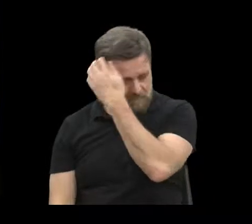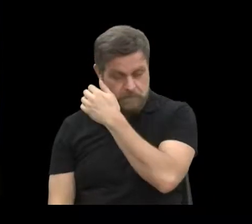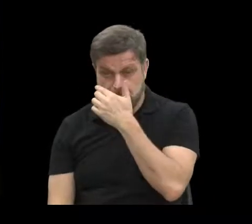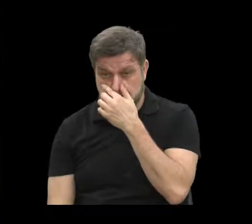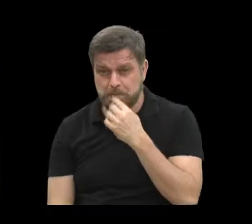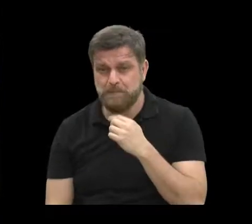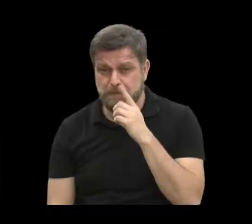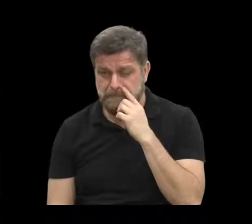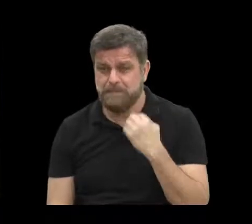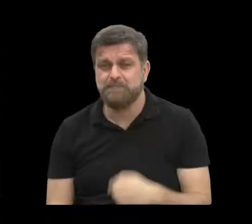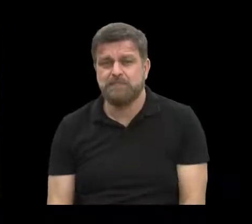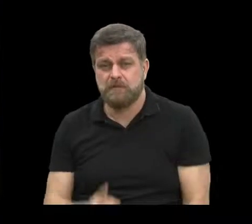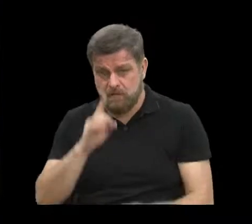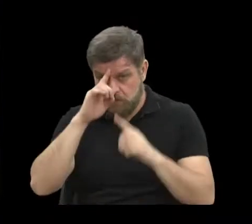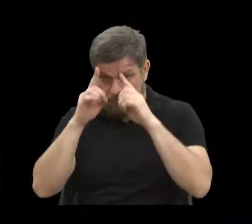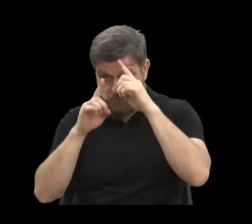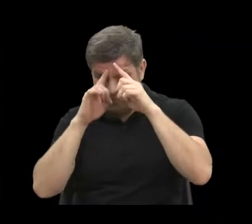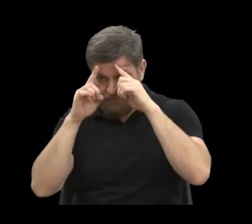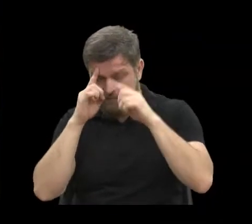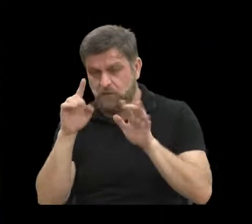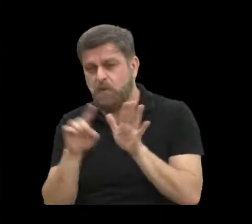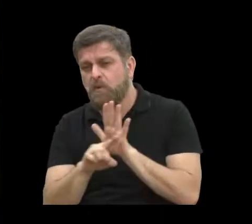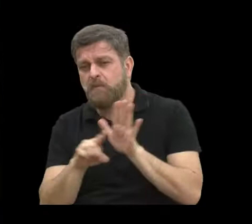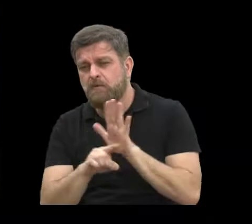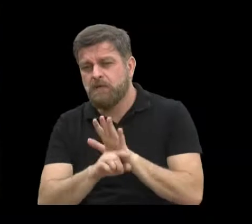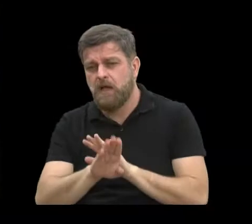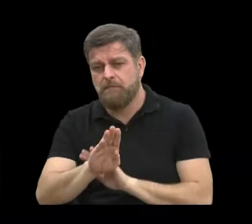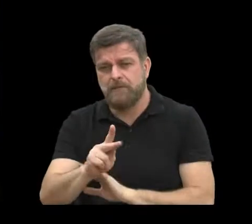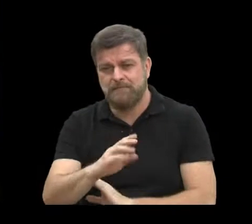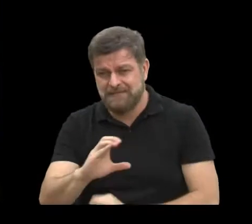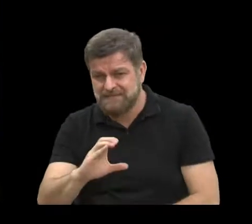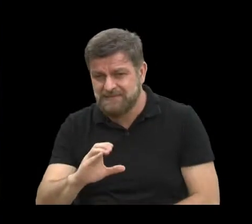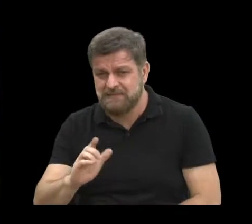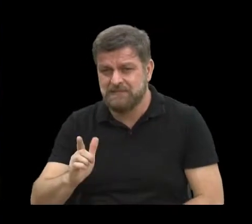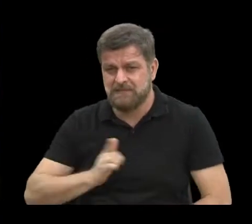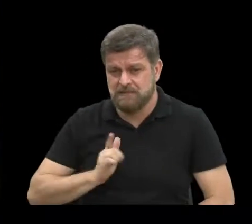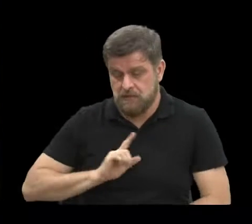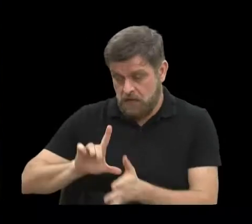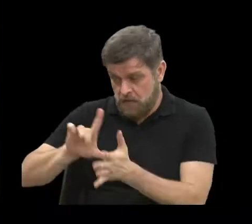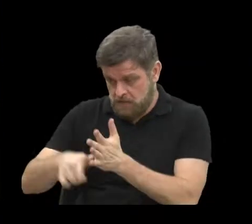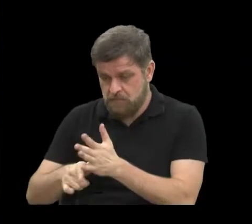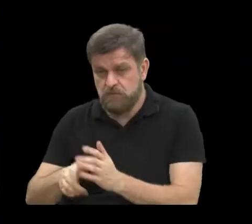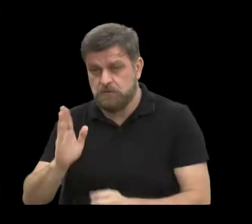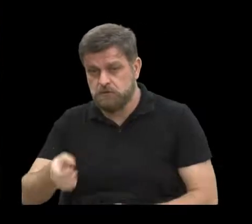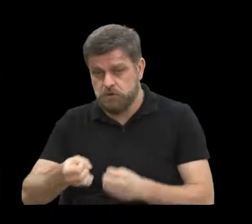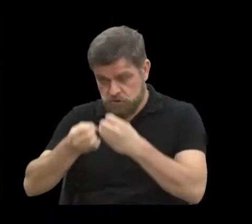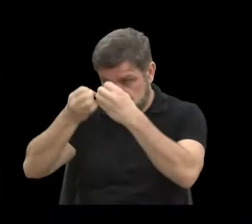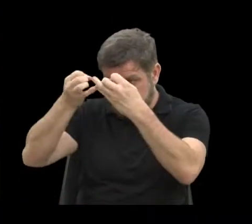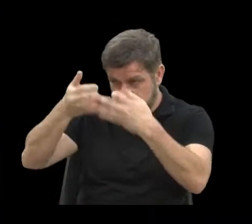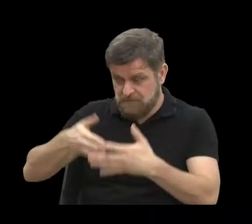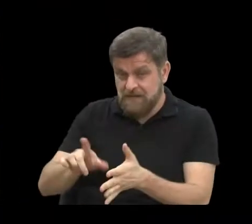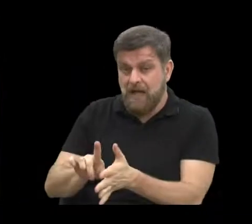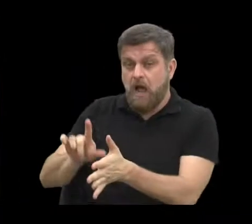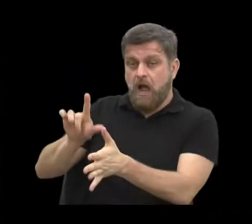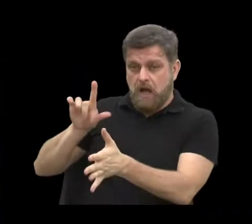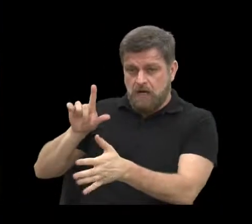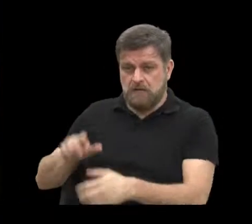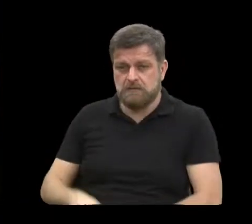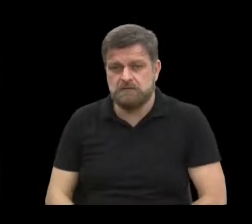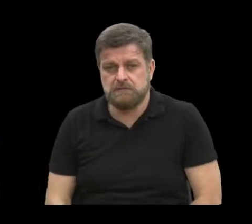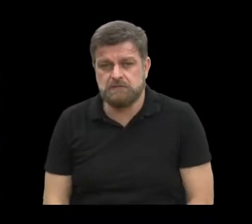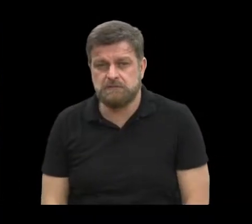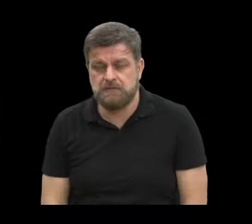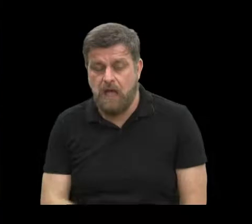Dentro de dúvidas, eu vou perguntar com relação ao benefício de prestação continuada. Se tiver algumas dúvidas, a gente já esclarece agora antes de falar